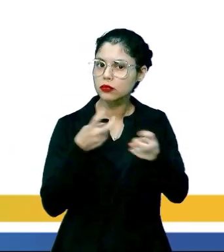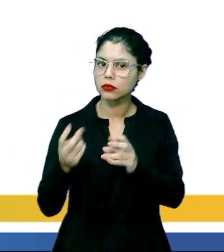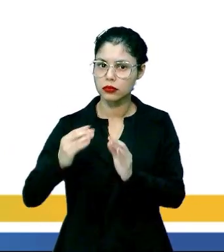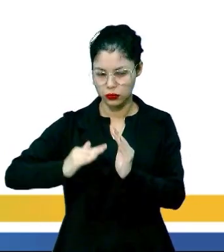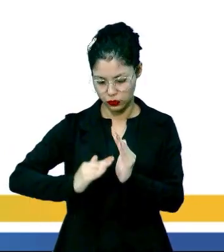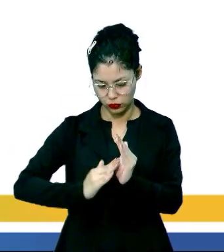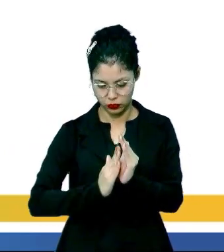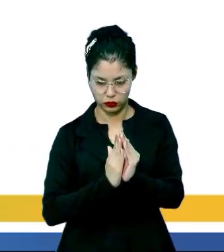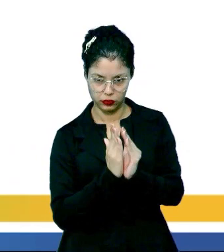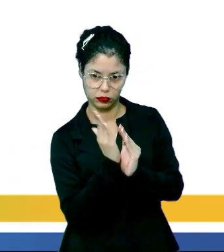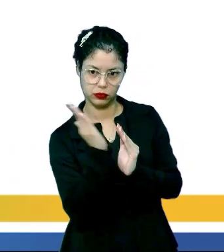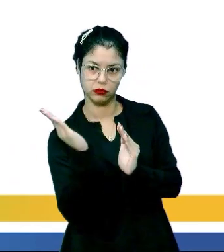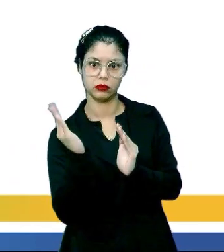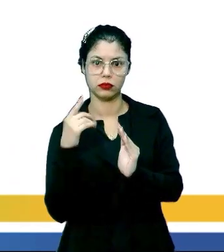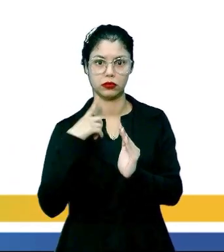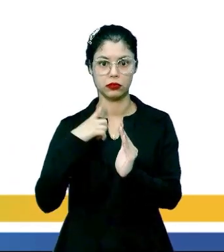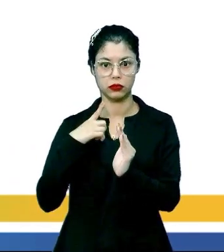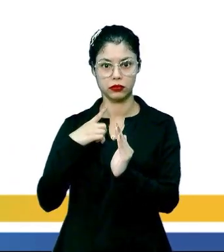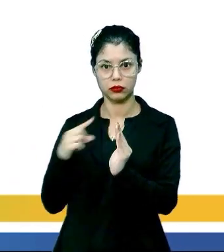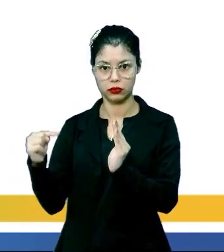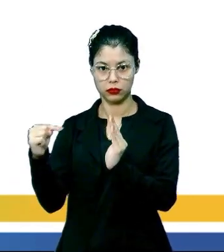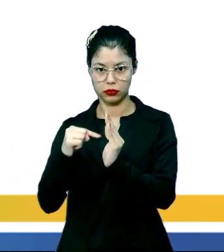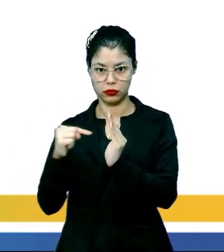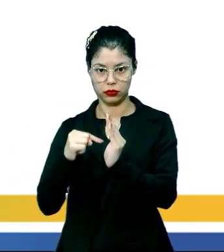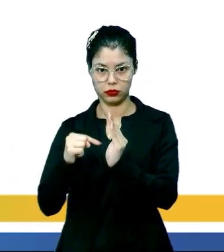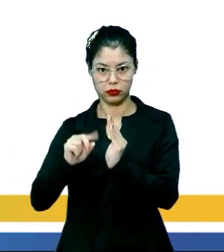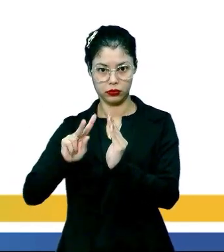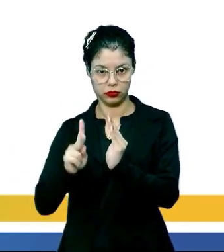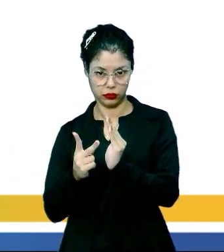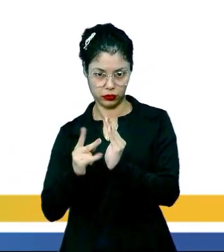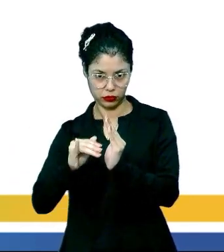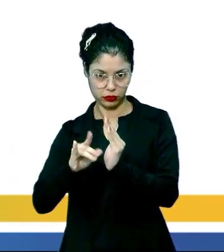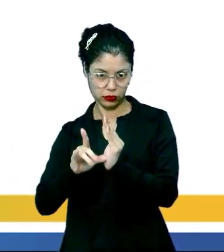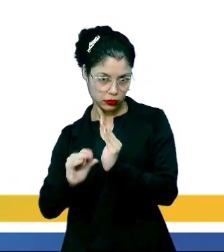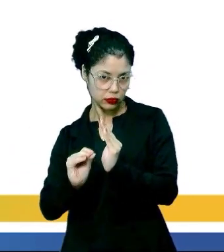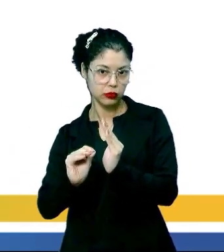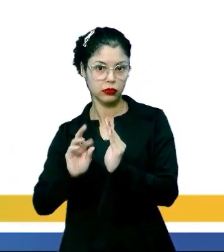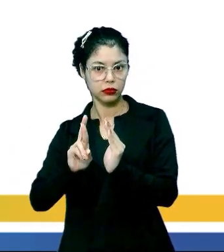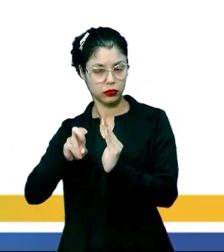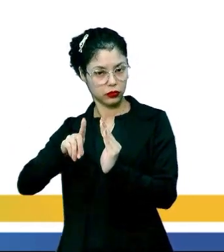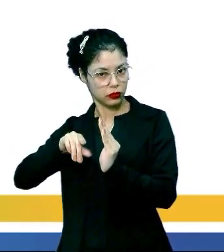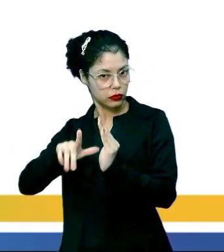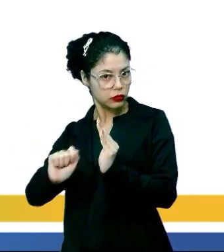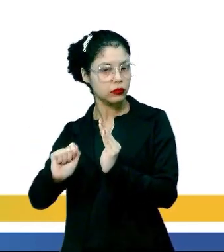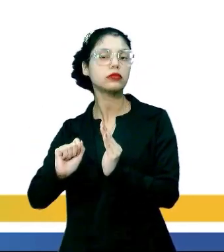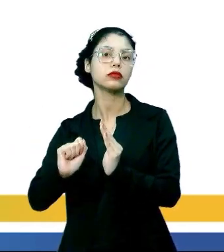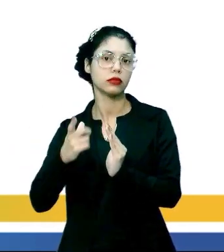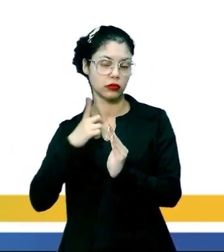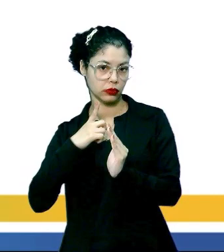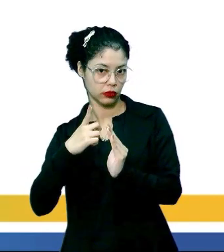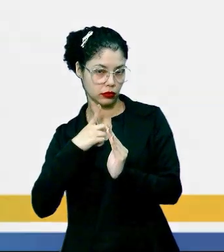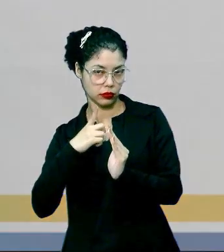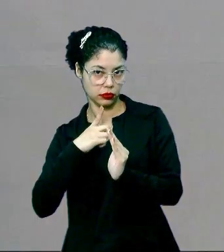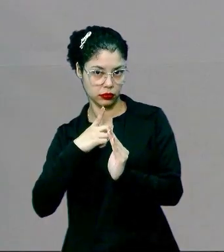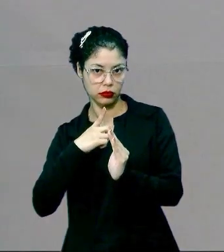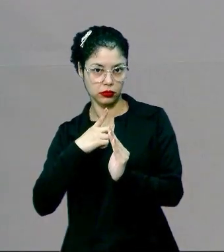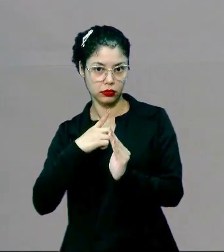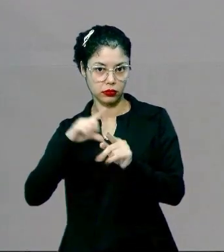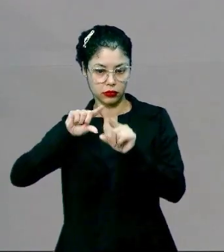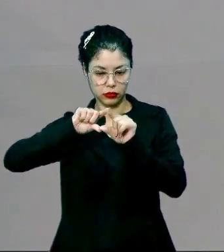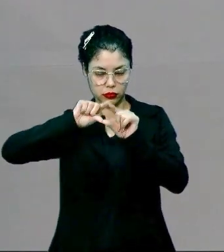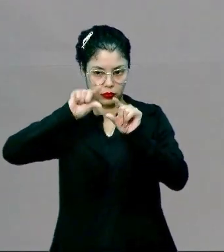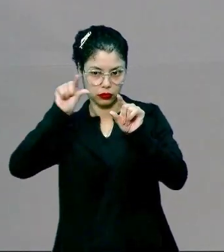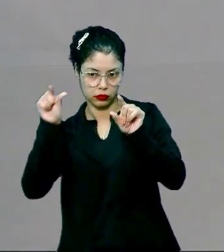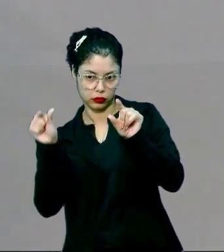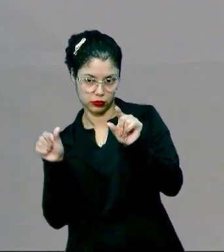borda côncava, na imagem, tem o hilo renal. É por onde, pessoal, tem as artérias renais, é por